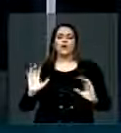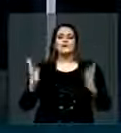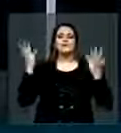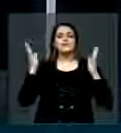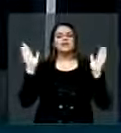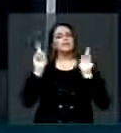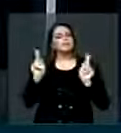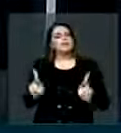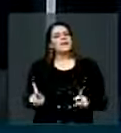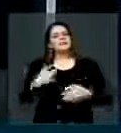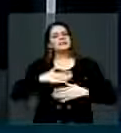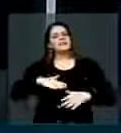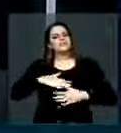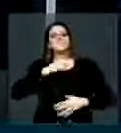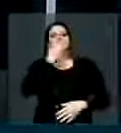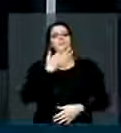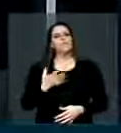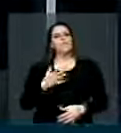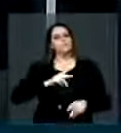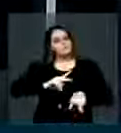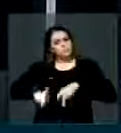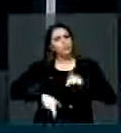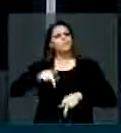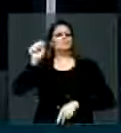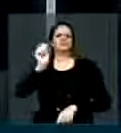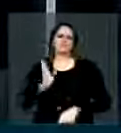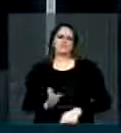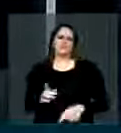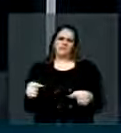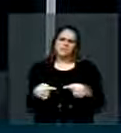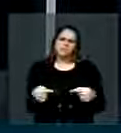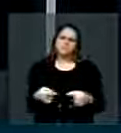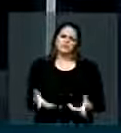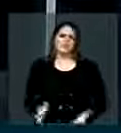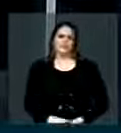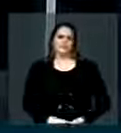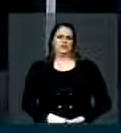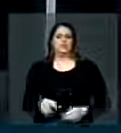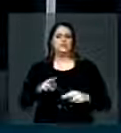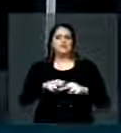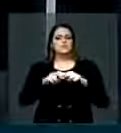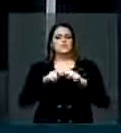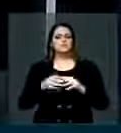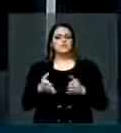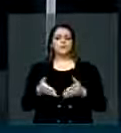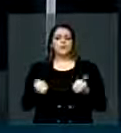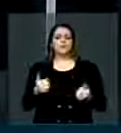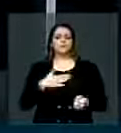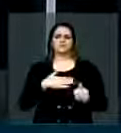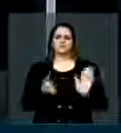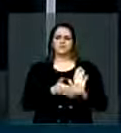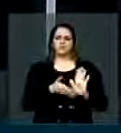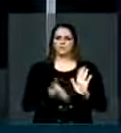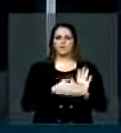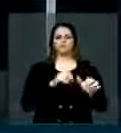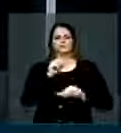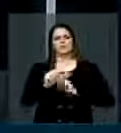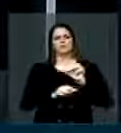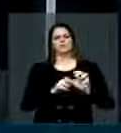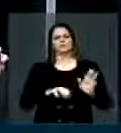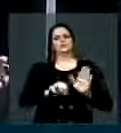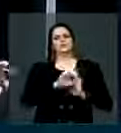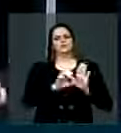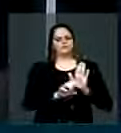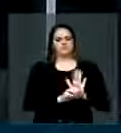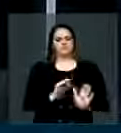com muita tranquilidade, como é peculiar do povo brasileiro. E para isso, a gente pede que as propostas que nós apresentamos de alteração do Estatuto do